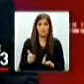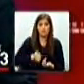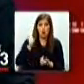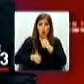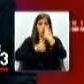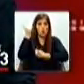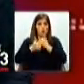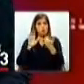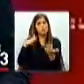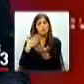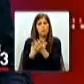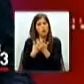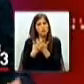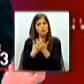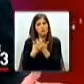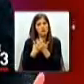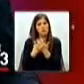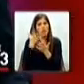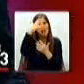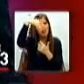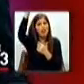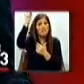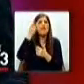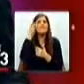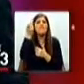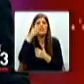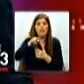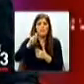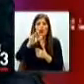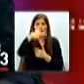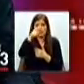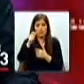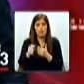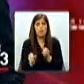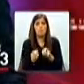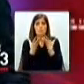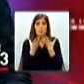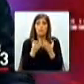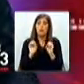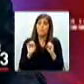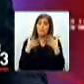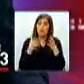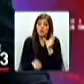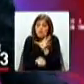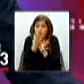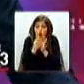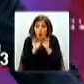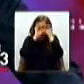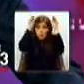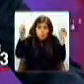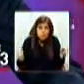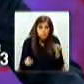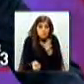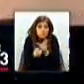concurso com uma proposta que é de levar vida a Marte. Passa por produzir primeiro uma espécie de estufa, depois levar sementes e fazer nascer